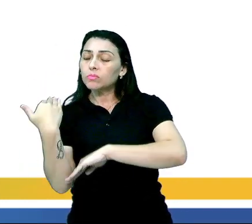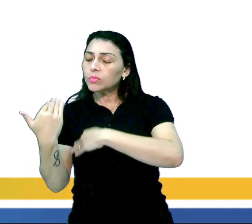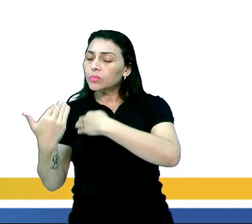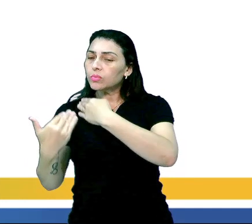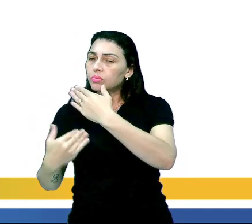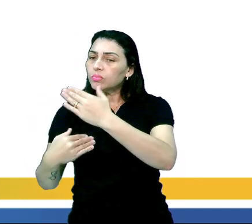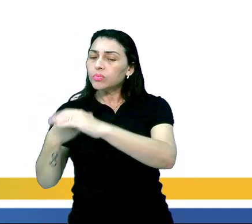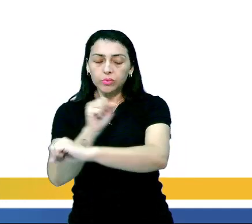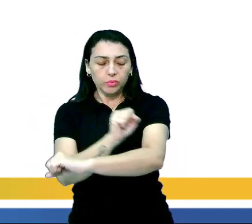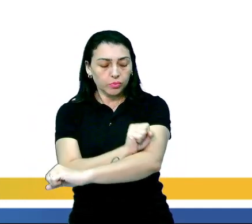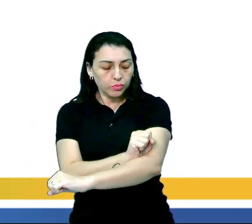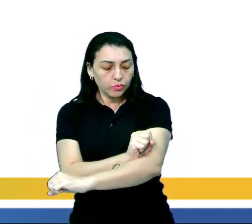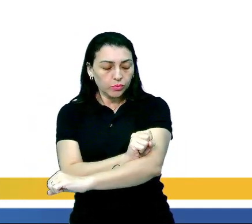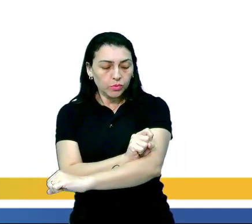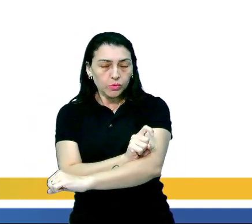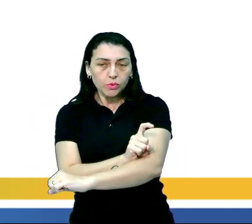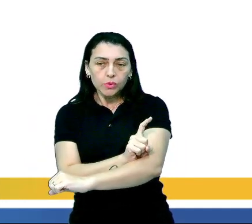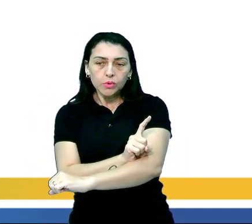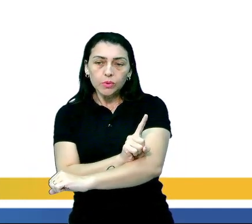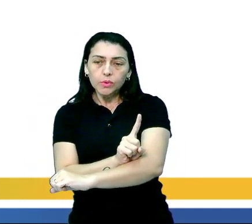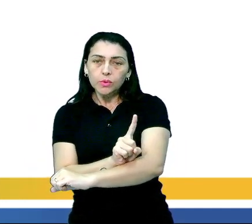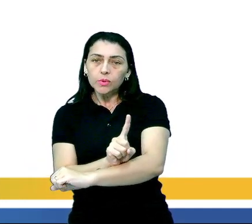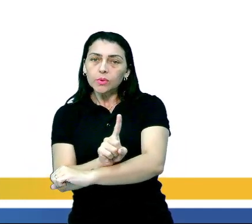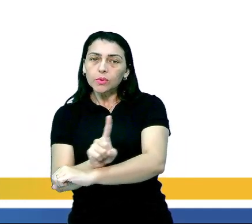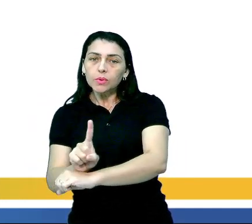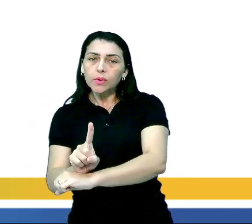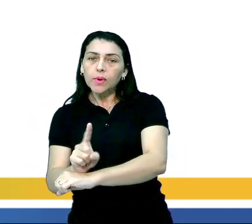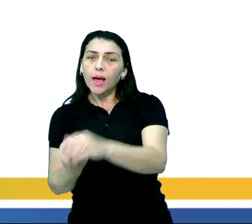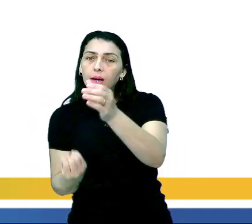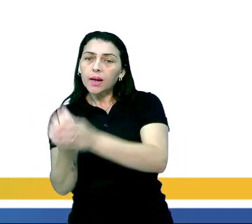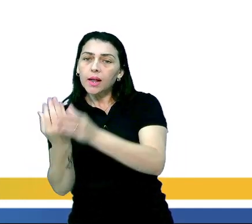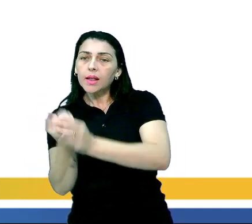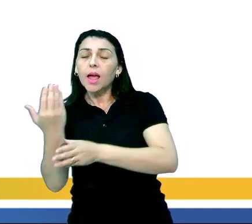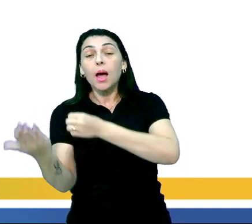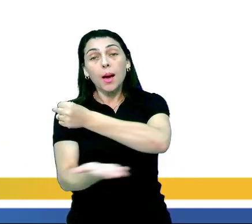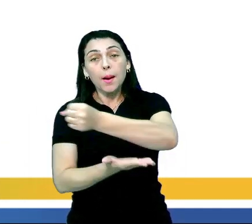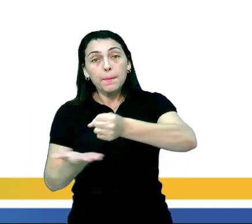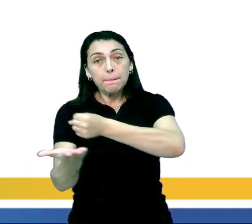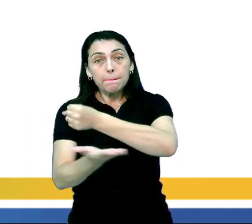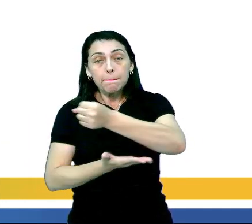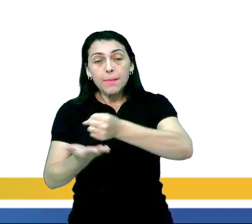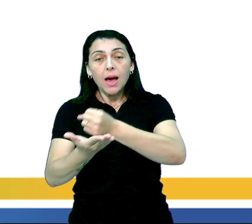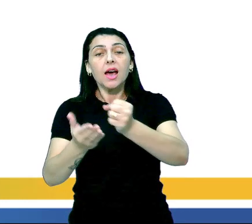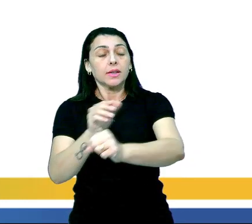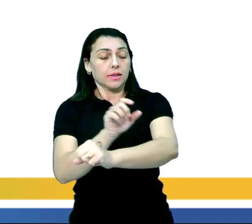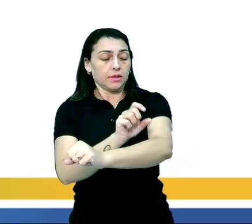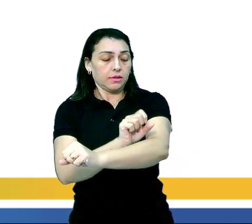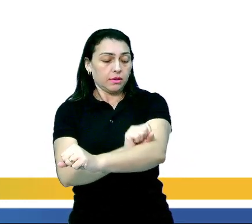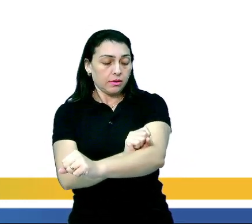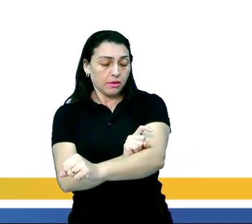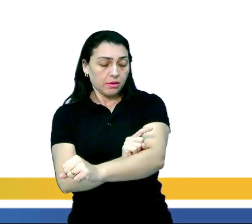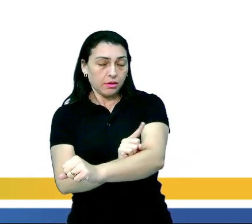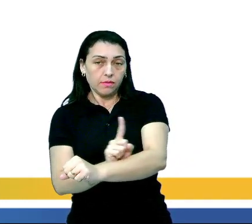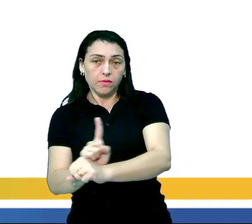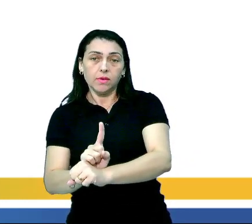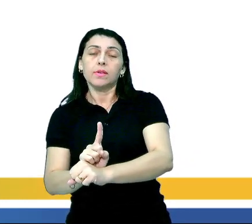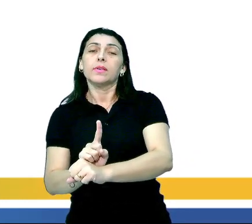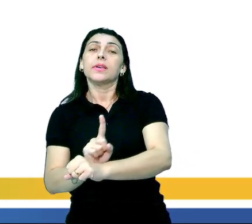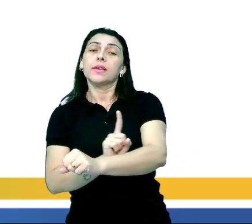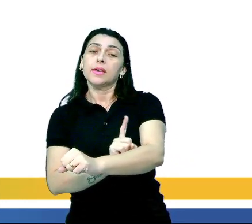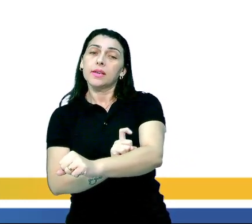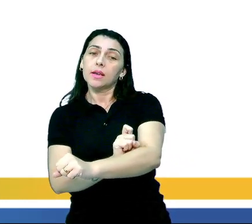processo evolutivo. A criação é a base invisível da evolução e a evolução é